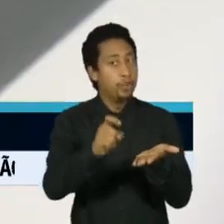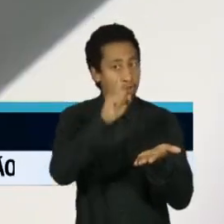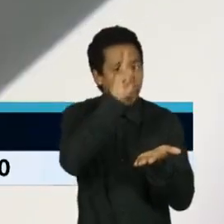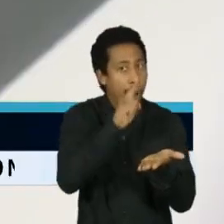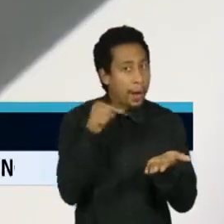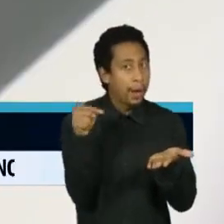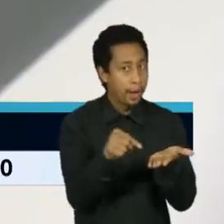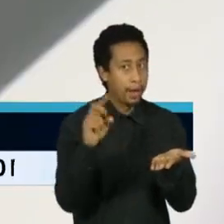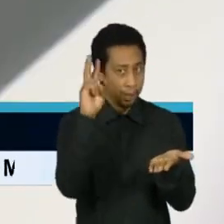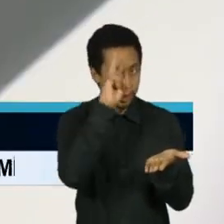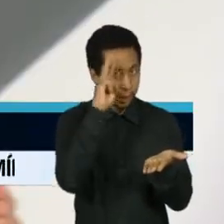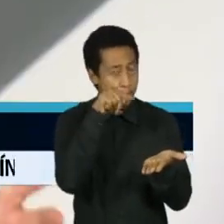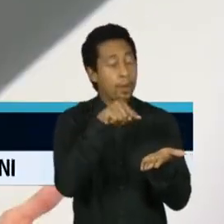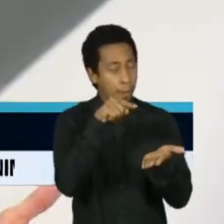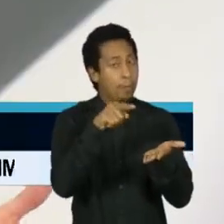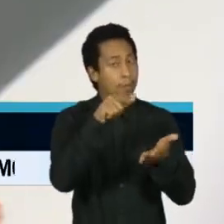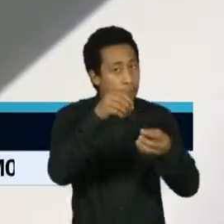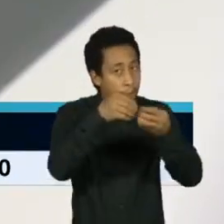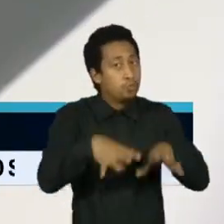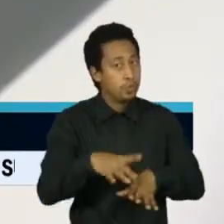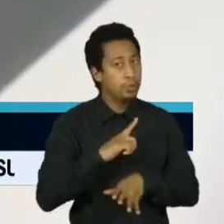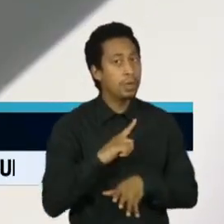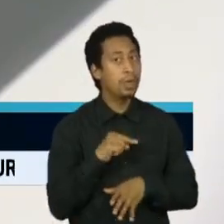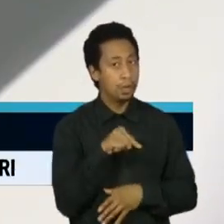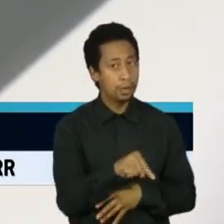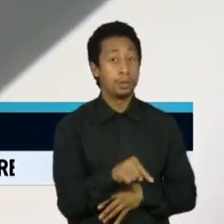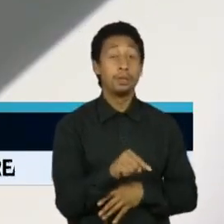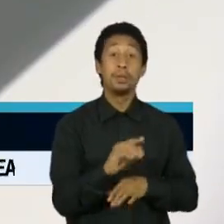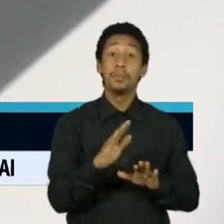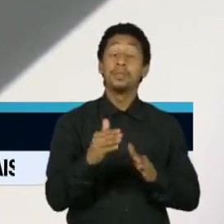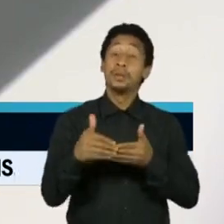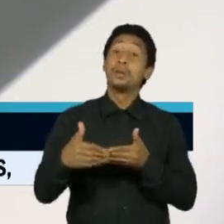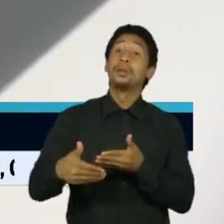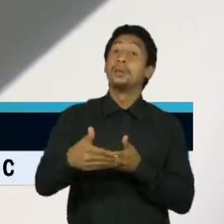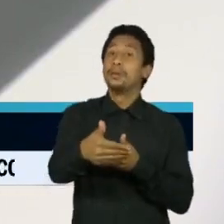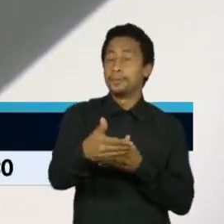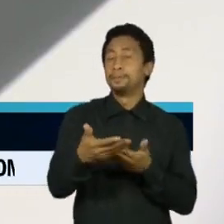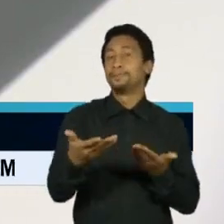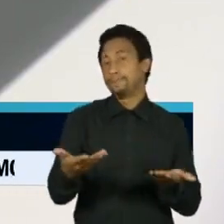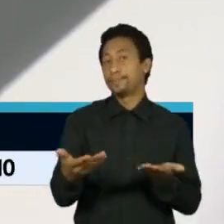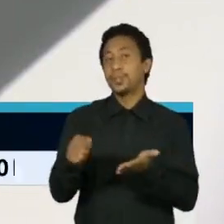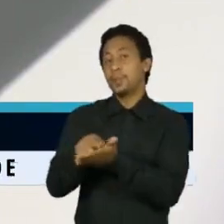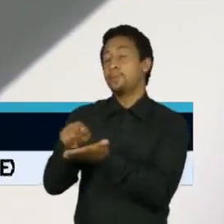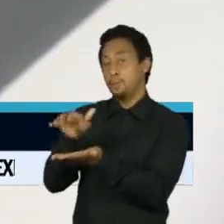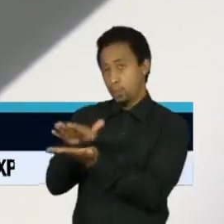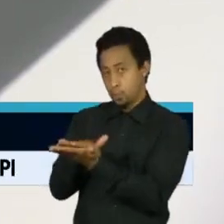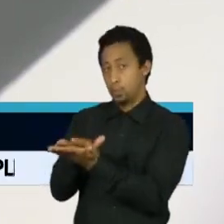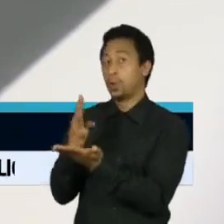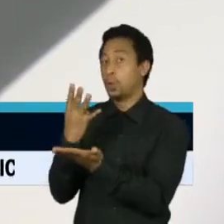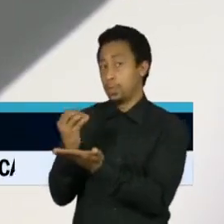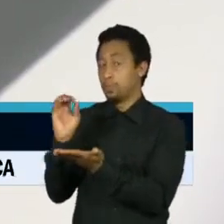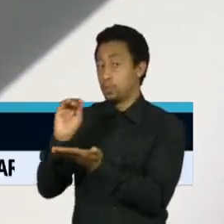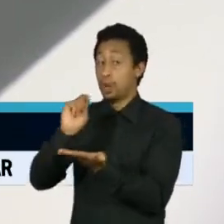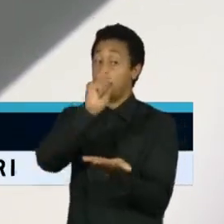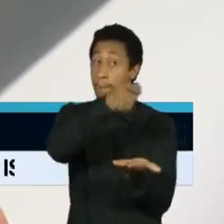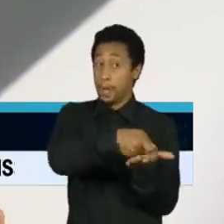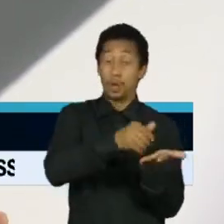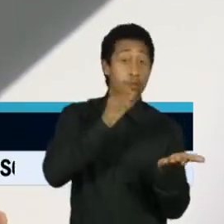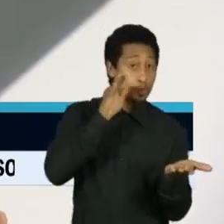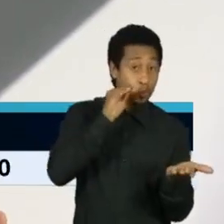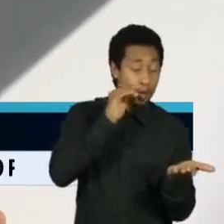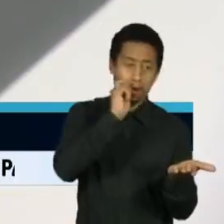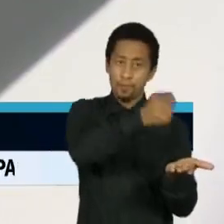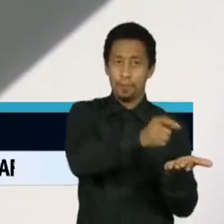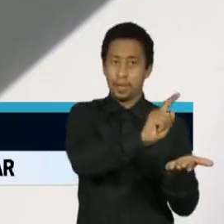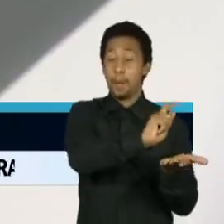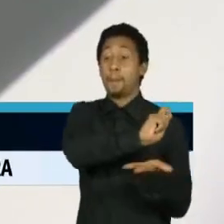é uma precarização. Com isso, você partir do pressuposto que, em vez da multa ir para o funcionário, ela vai para o